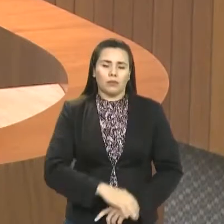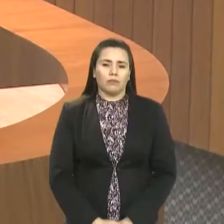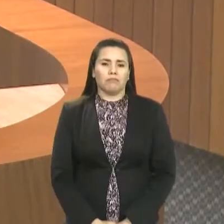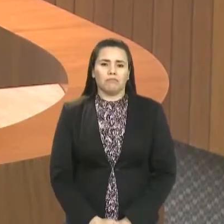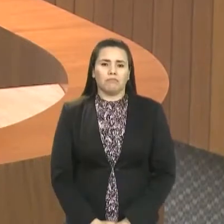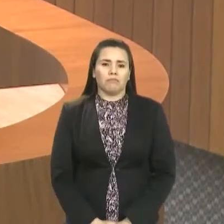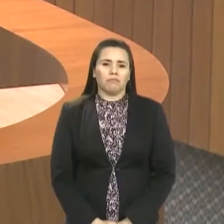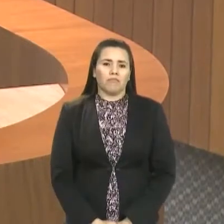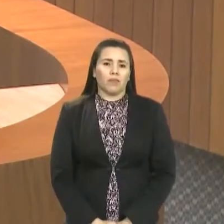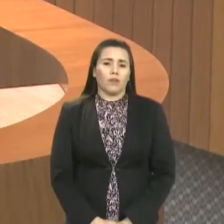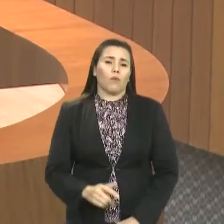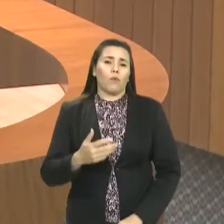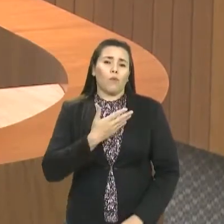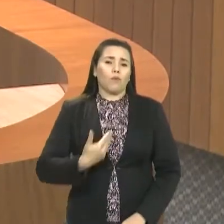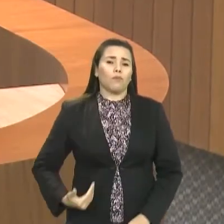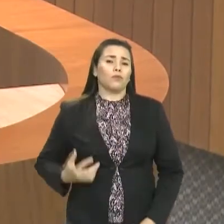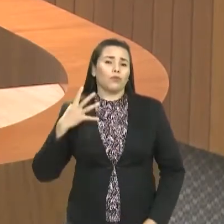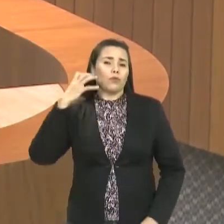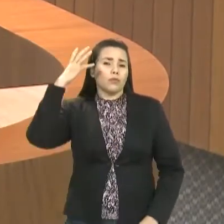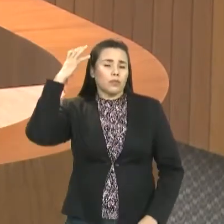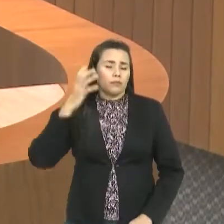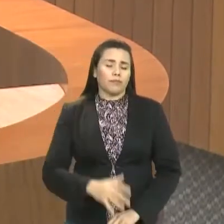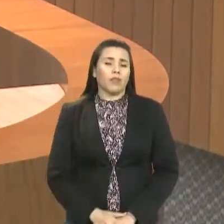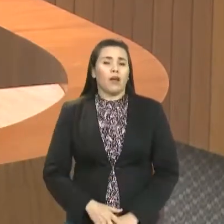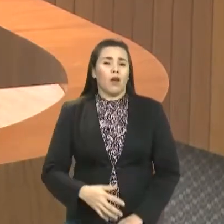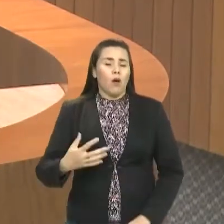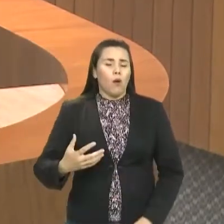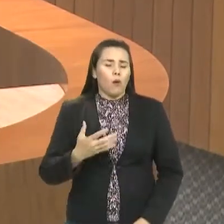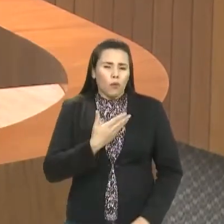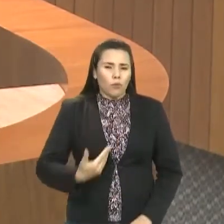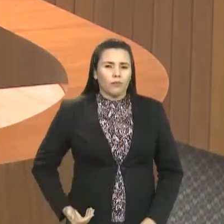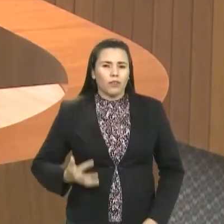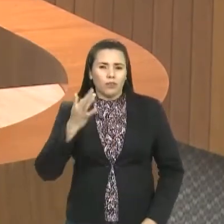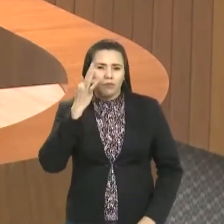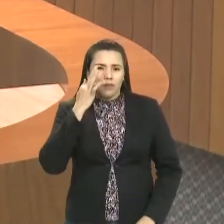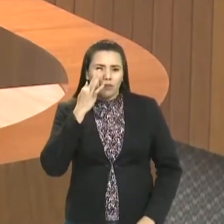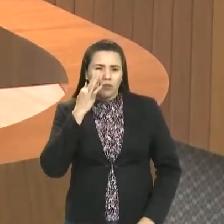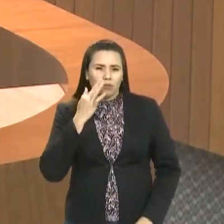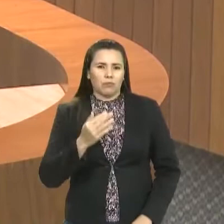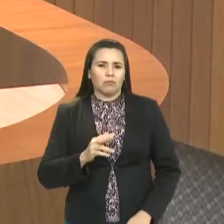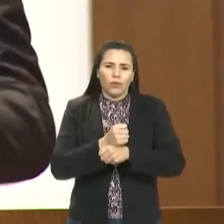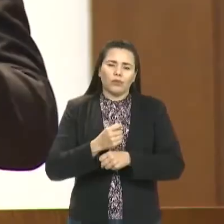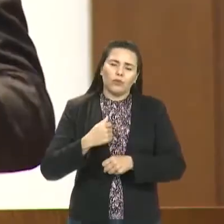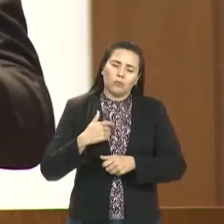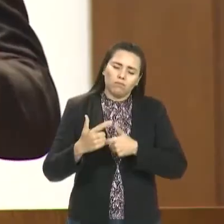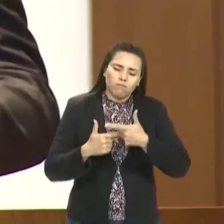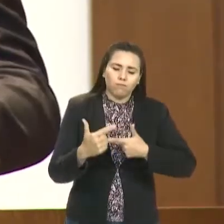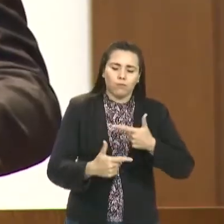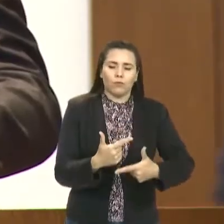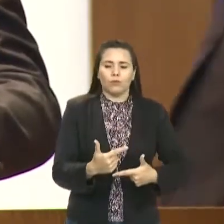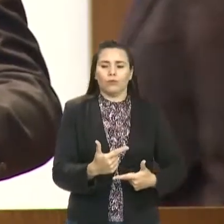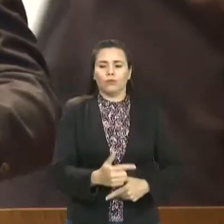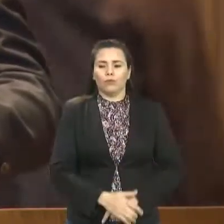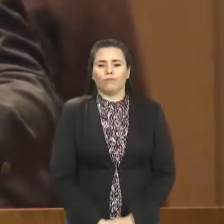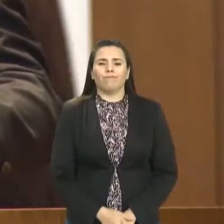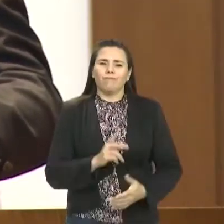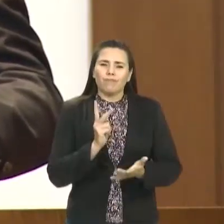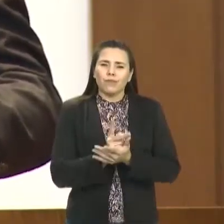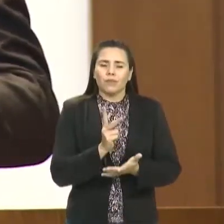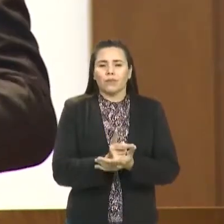salarial anunciado pelo governo do Maranhão em benefício dos servidores públicos estaduais. Uma luta